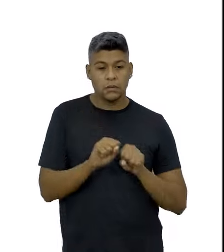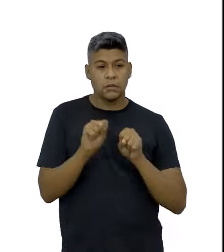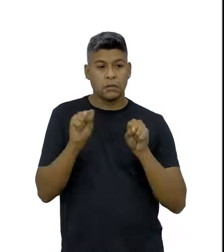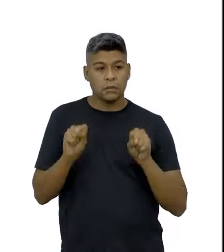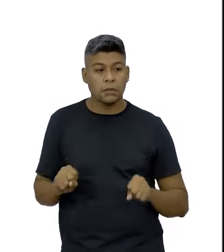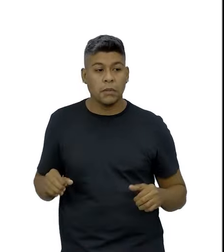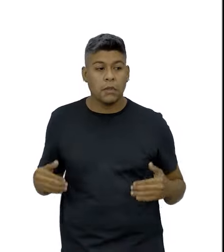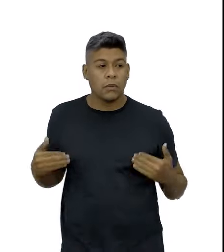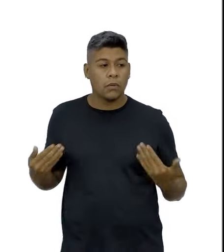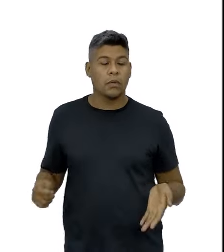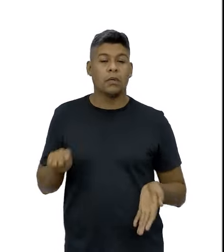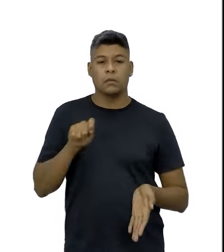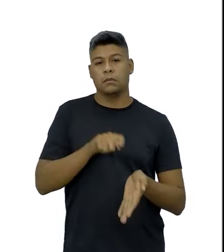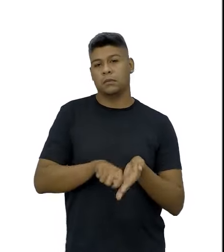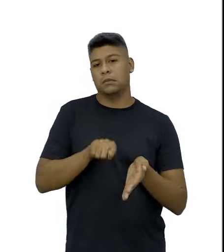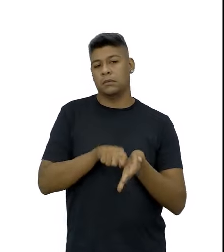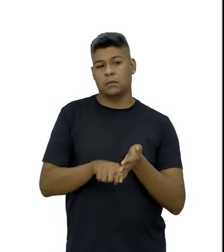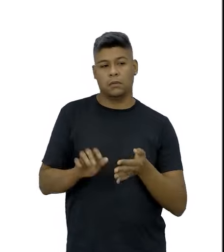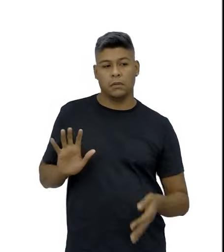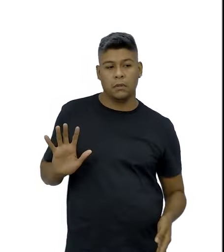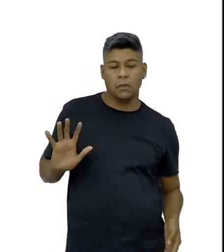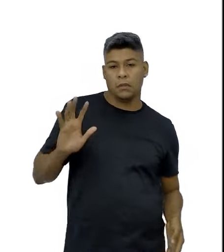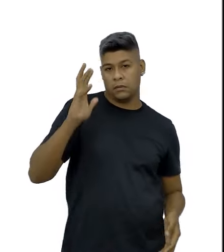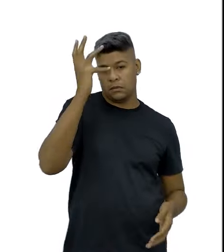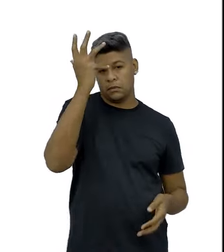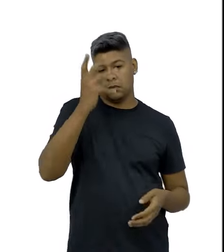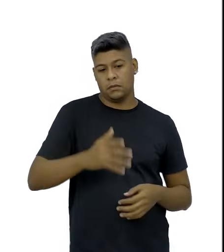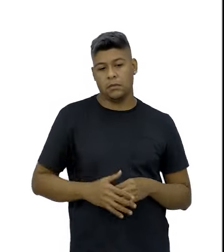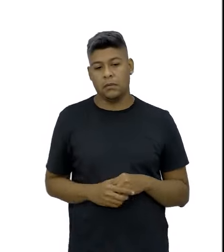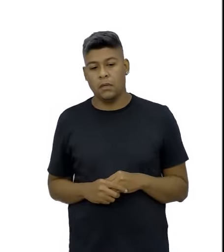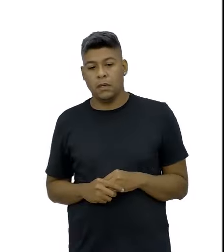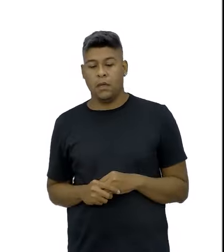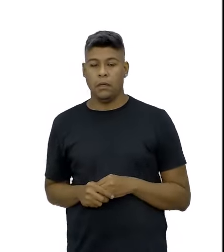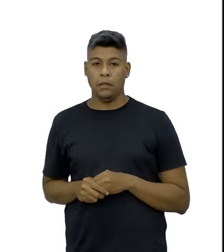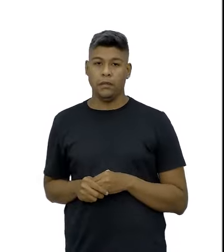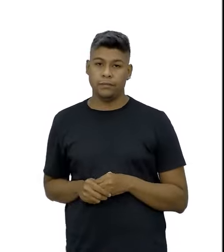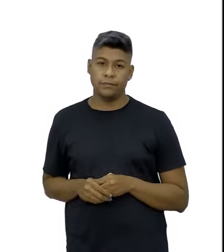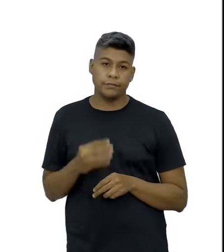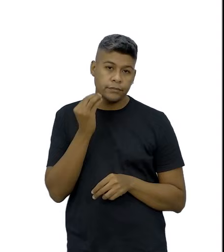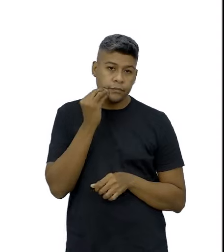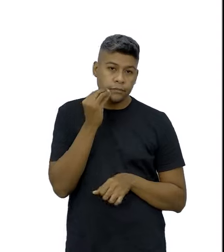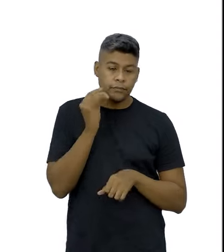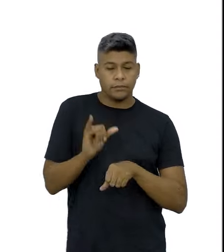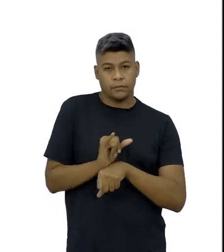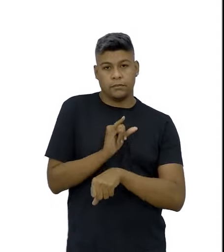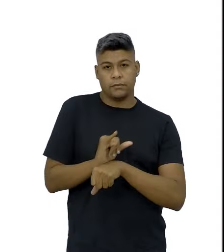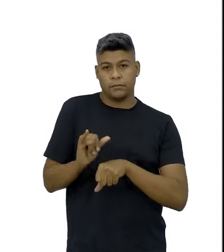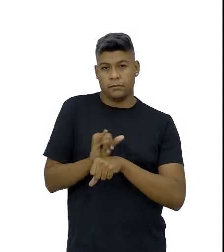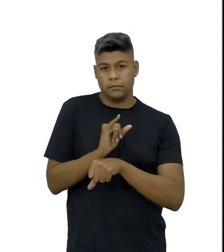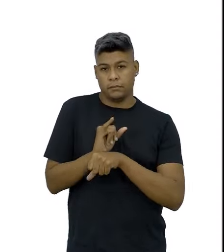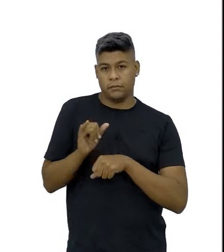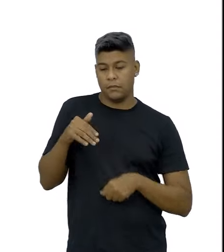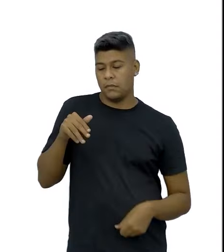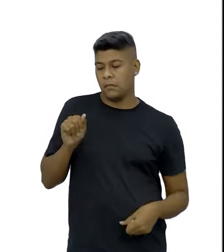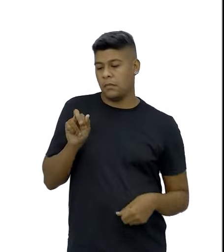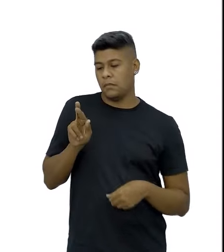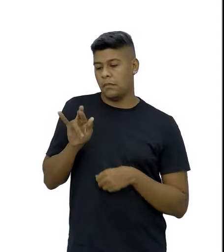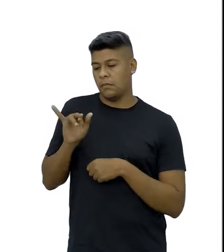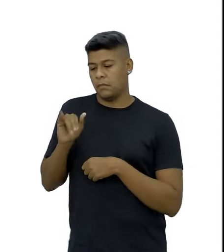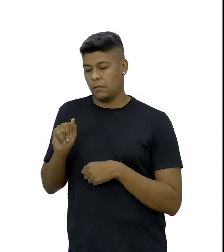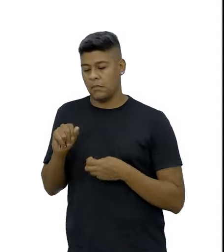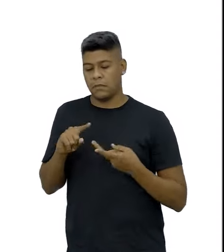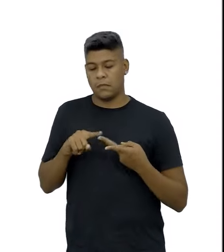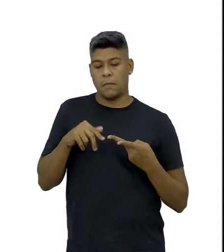como o sistema de escrita funciona. Quando o estudante ele identifica que Maria e mata começam